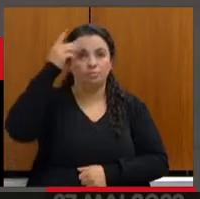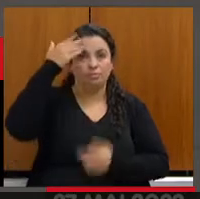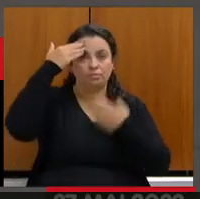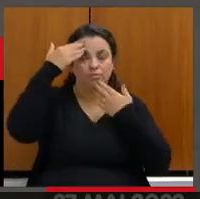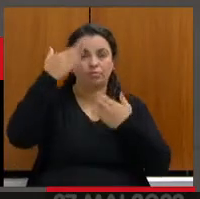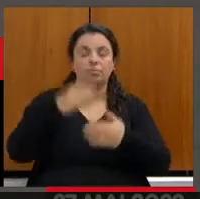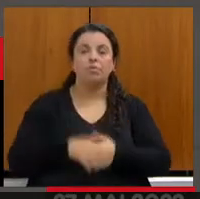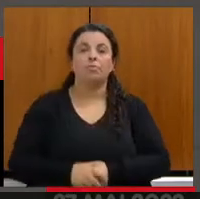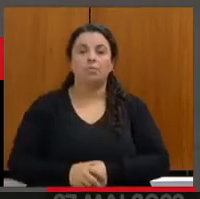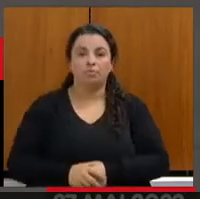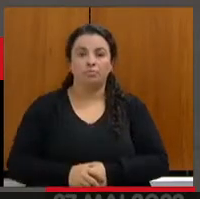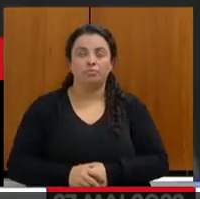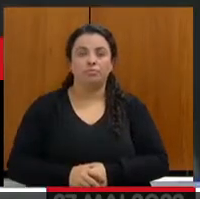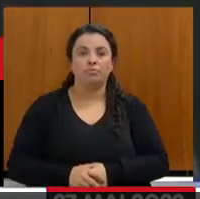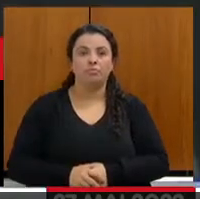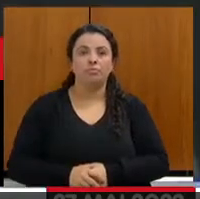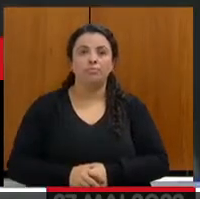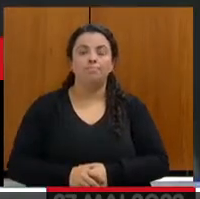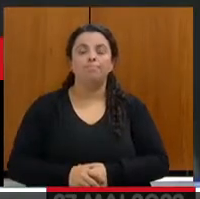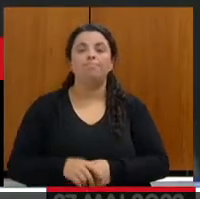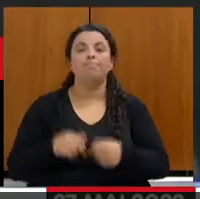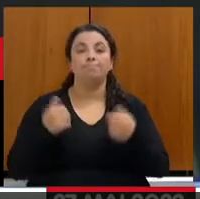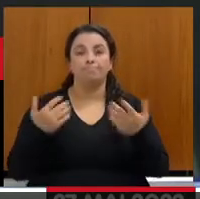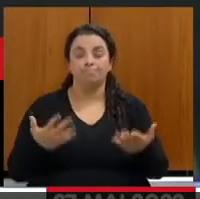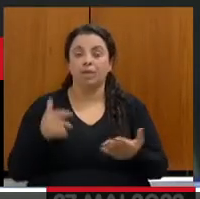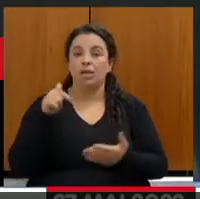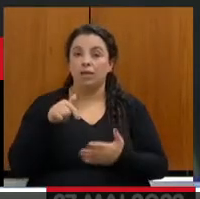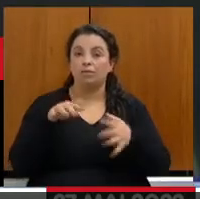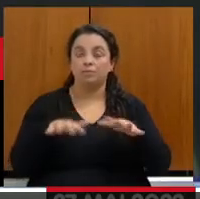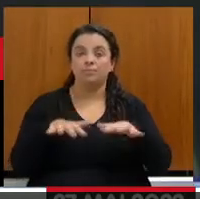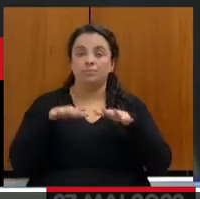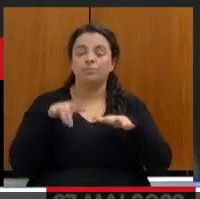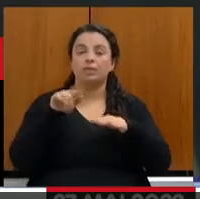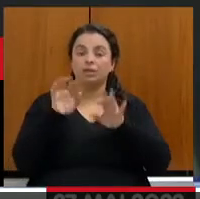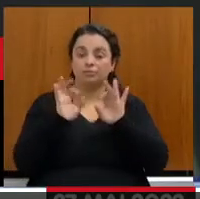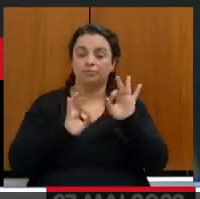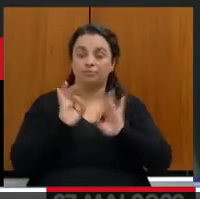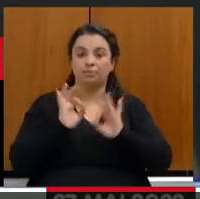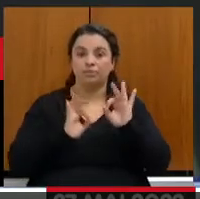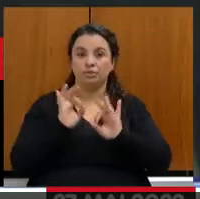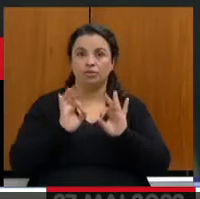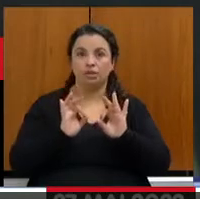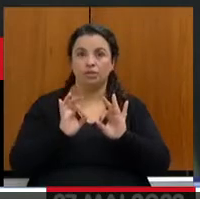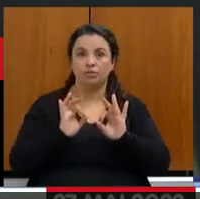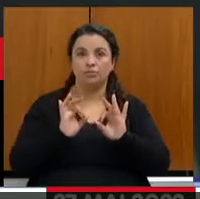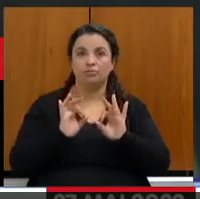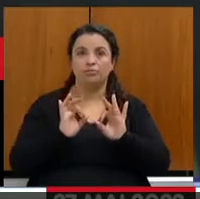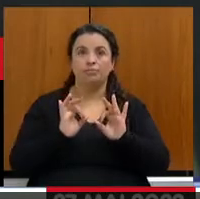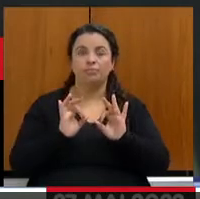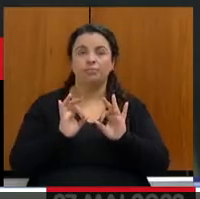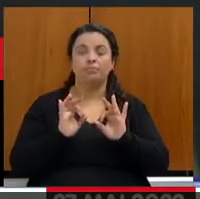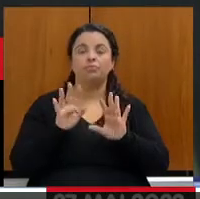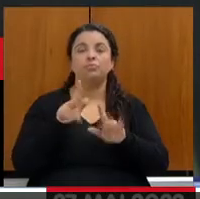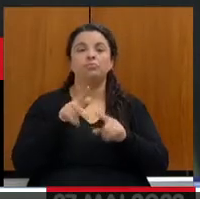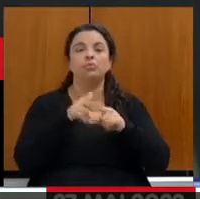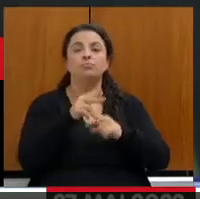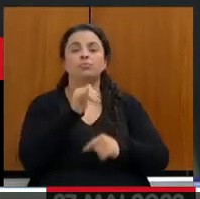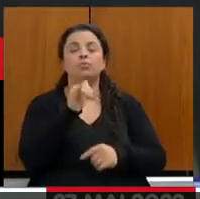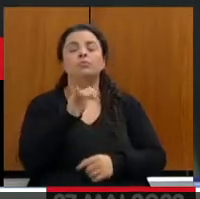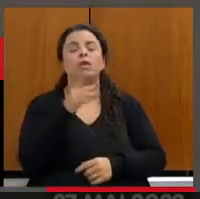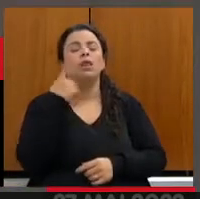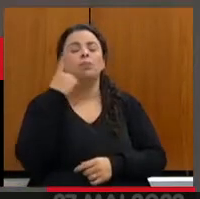bom então gente essa plenária ela foi pensada para que deputada Ana Paula